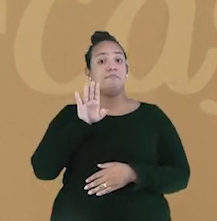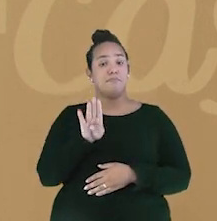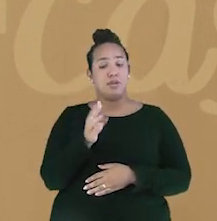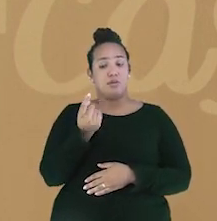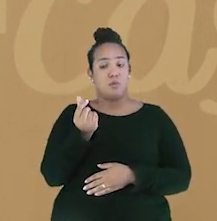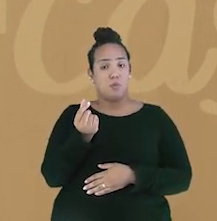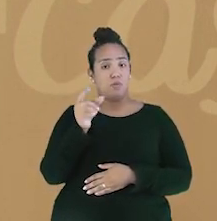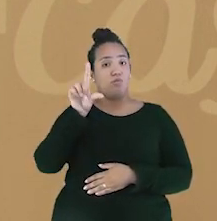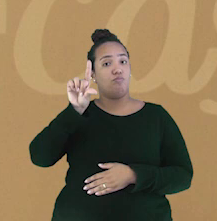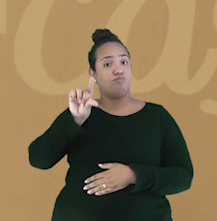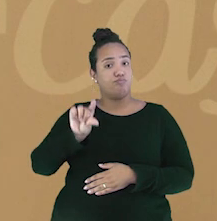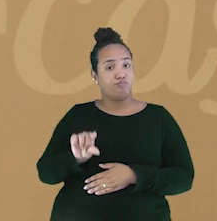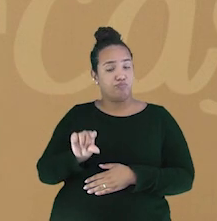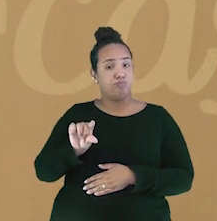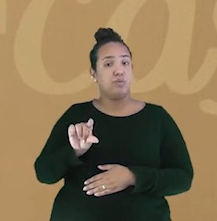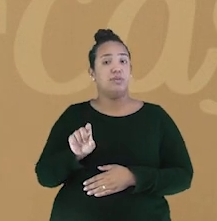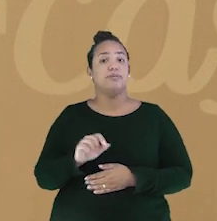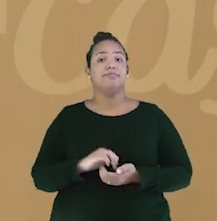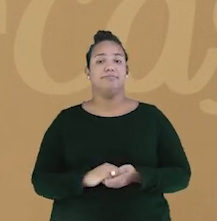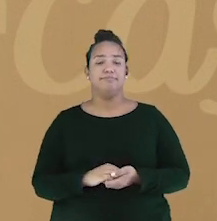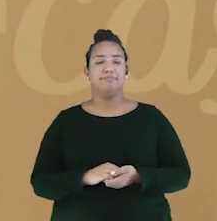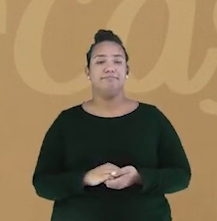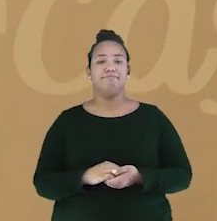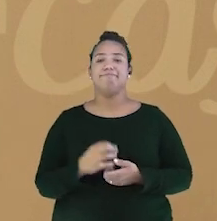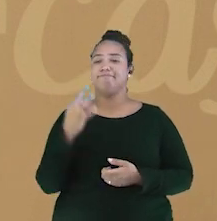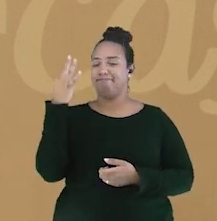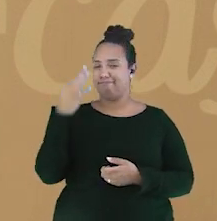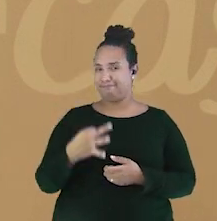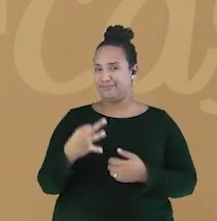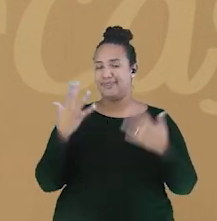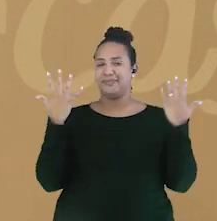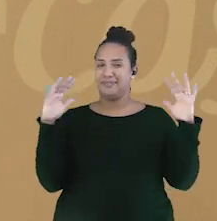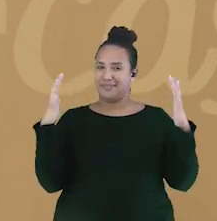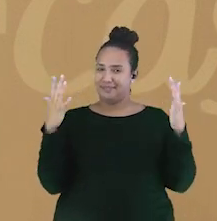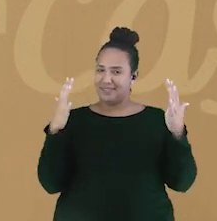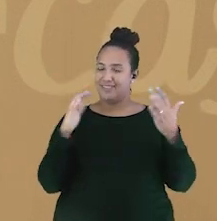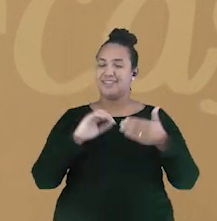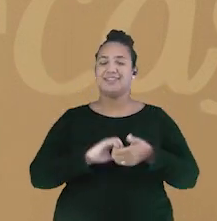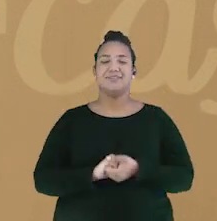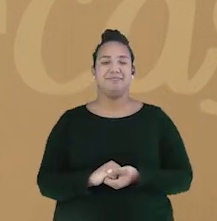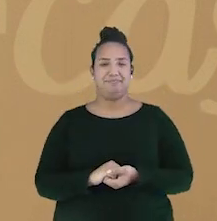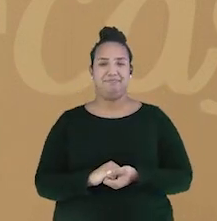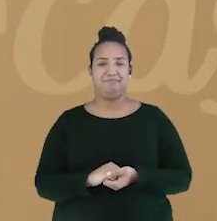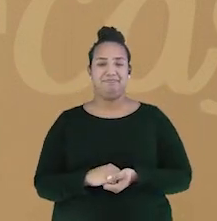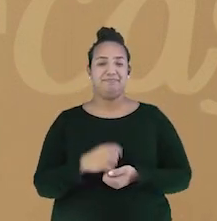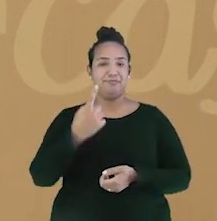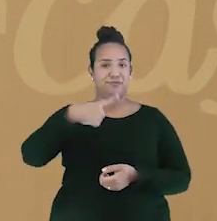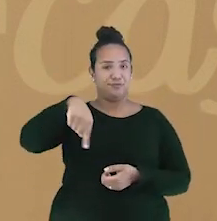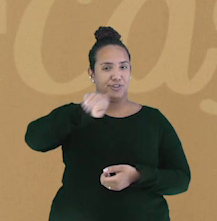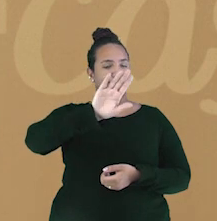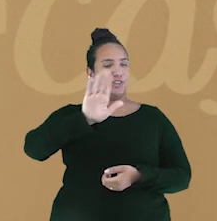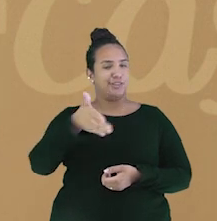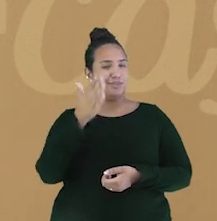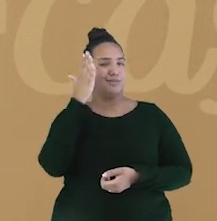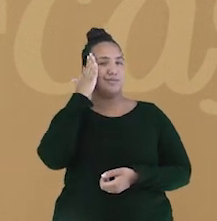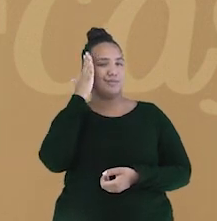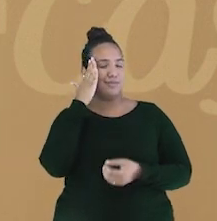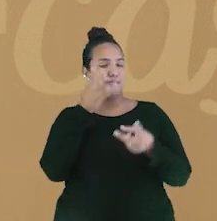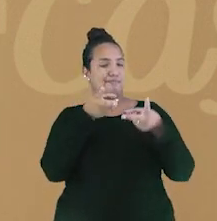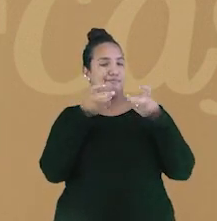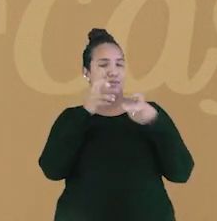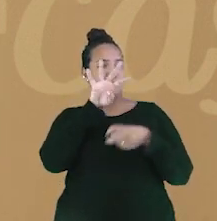da coloração e do pó descolorante acertou muito bem você já está sabendo ler uma tabela